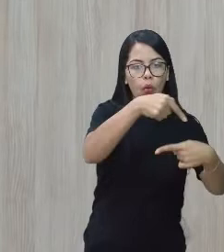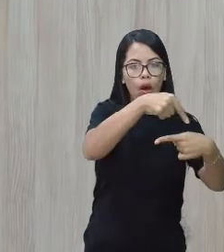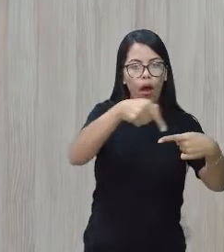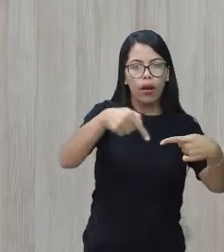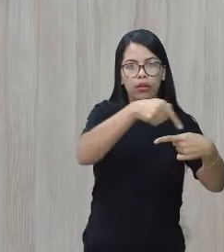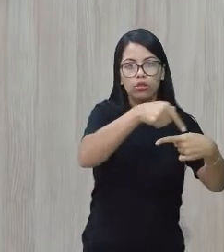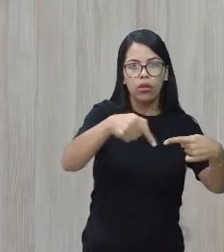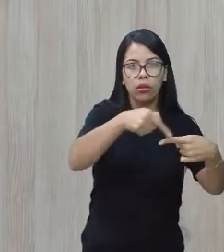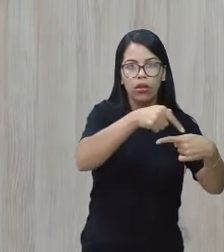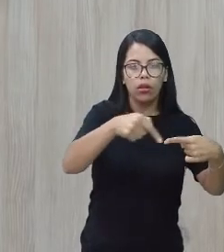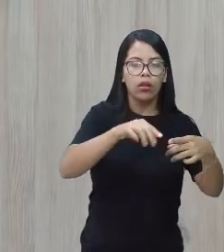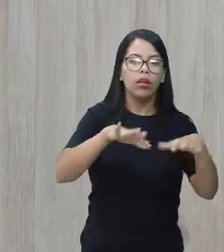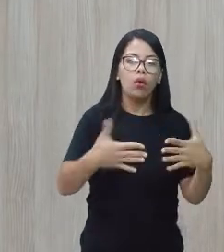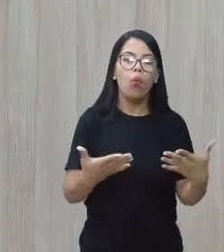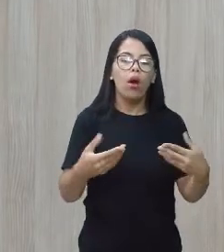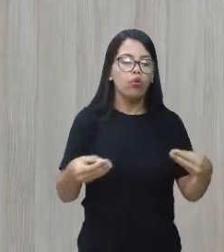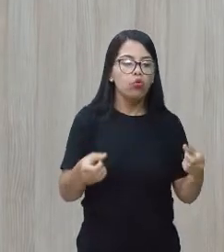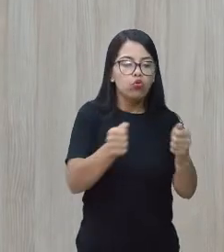arestas